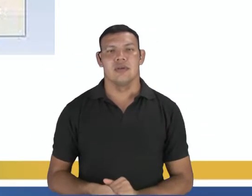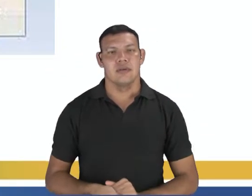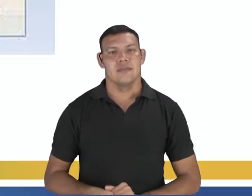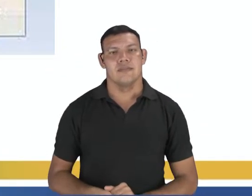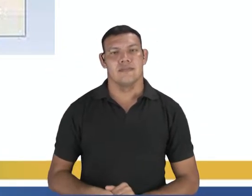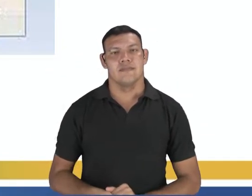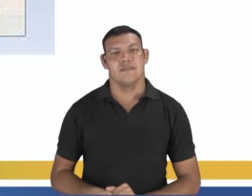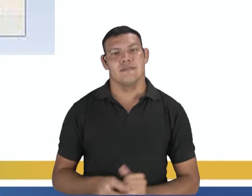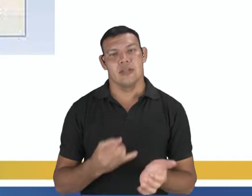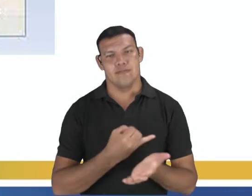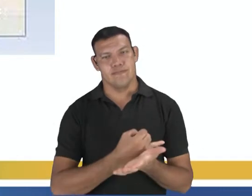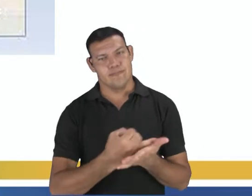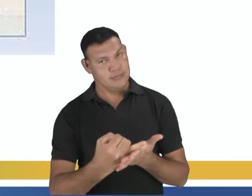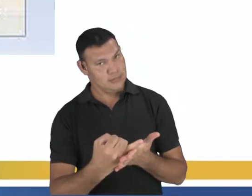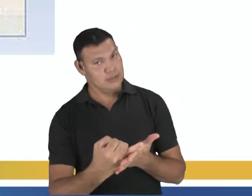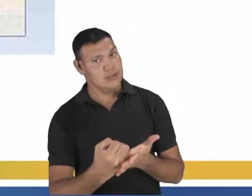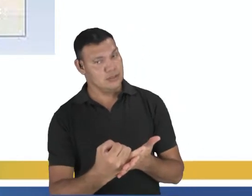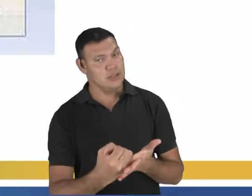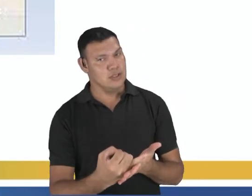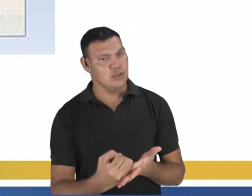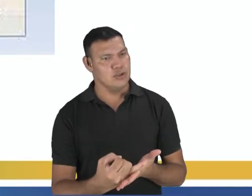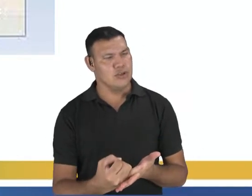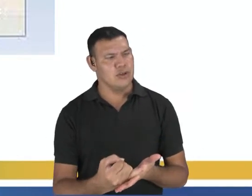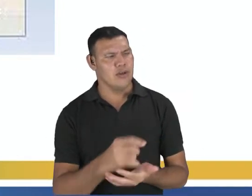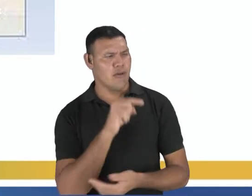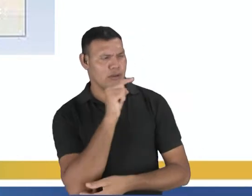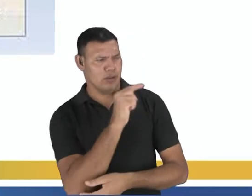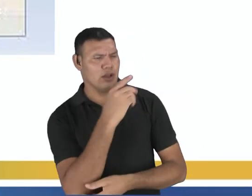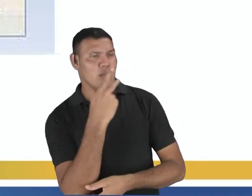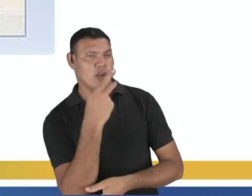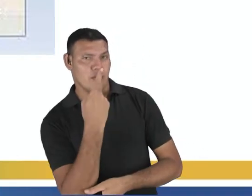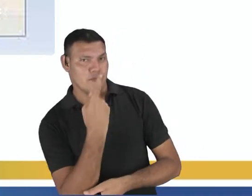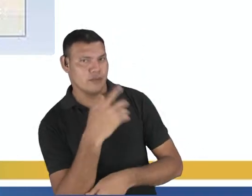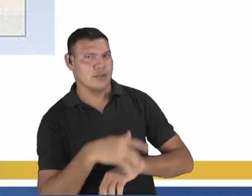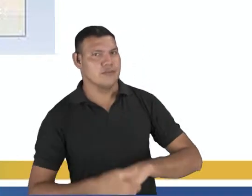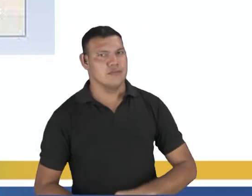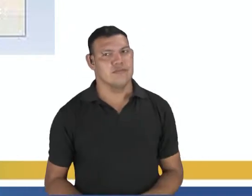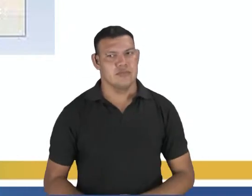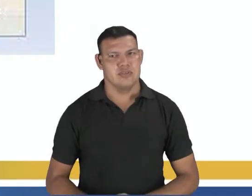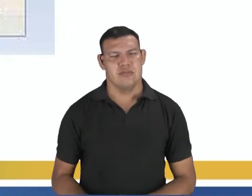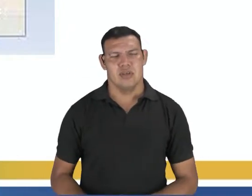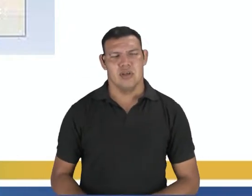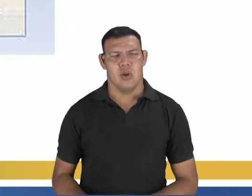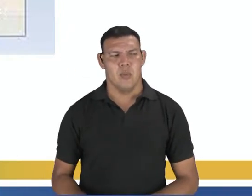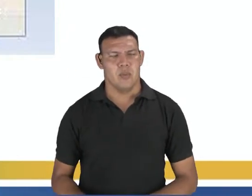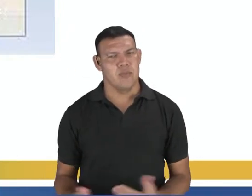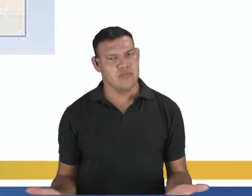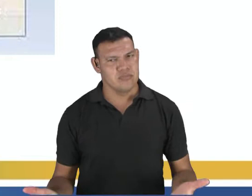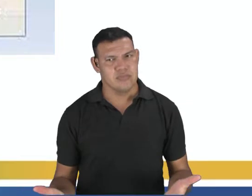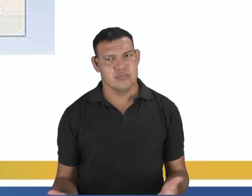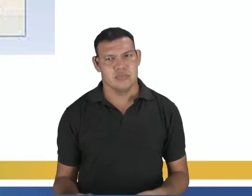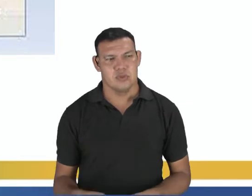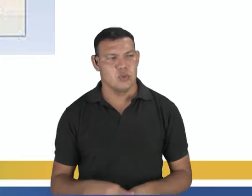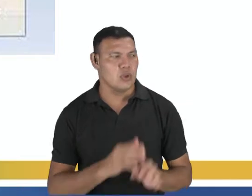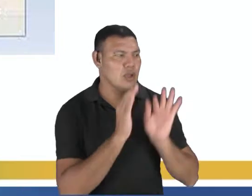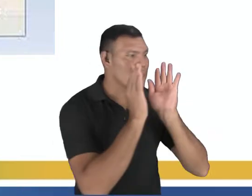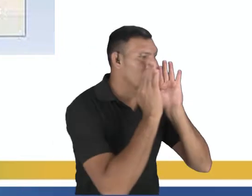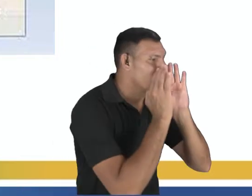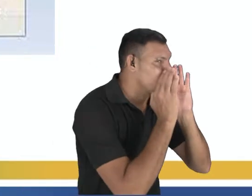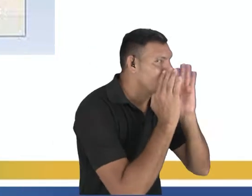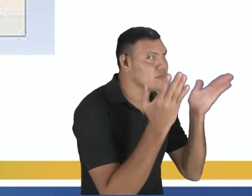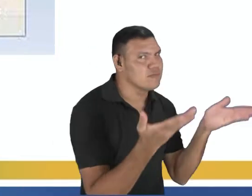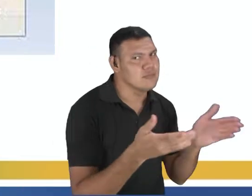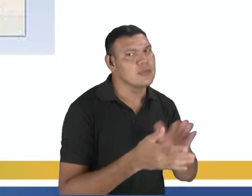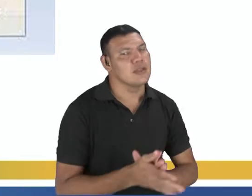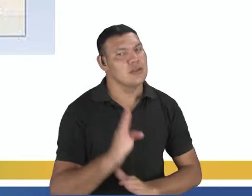A introdução, por exemplo, fulano disse, ele perguntou, gritou, murmurou, cochichou, berrou.